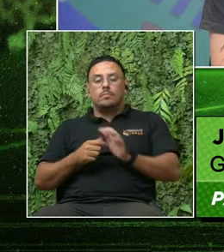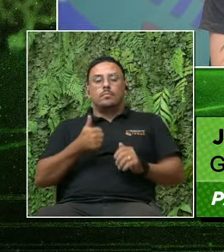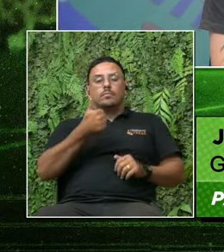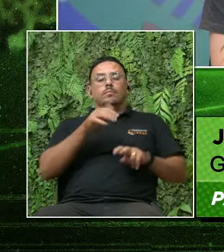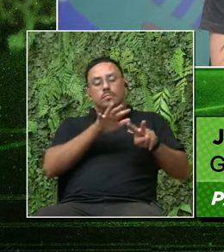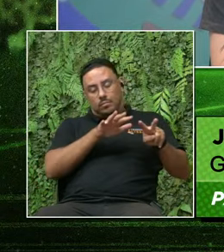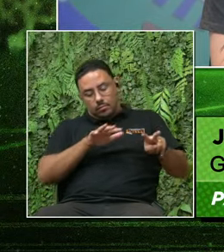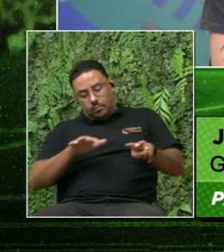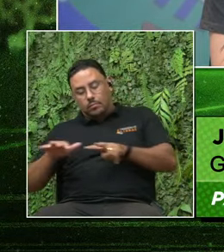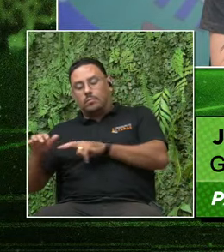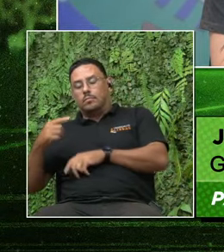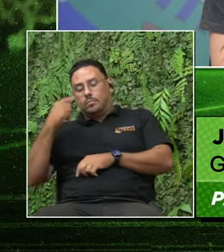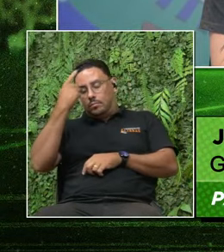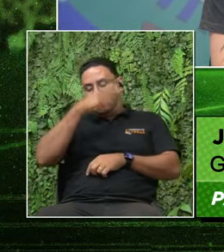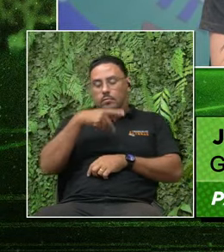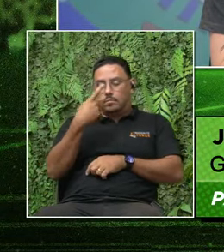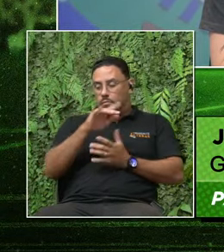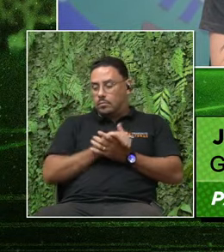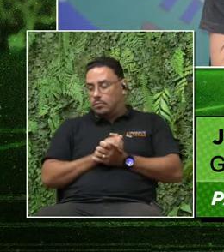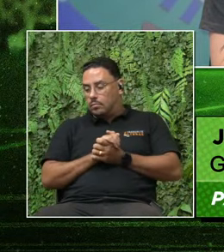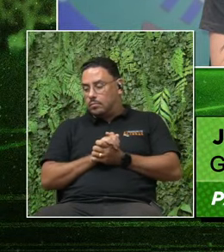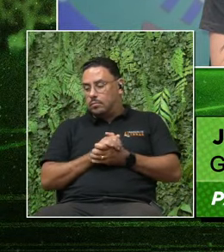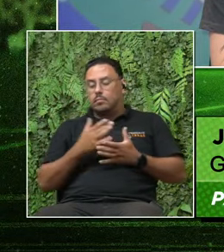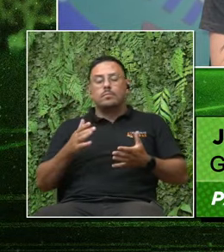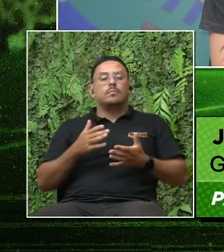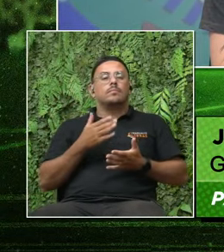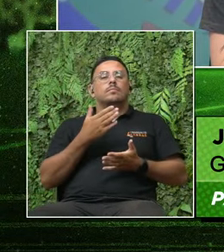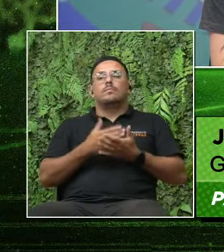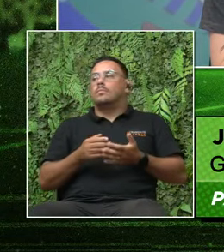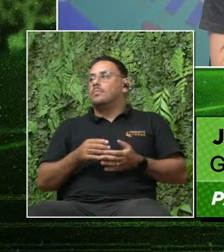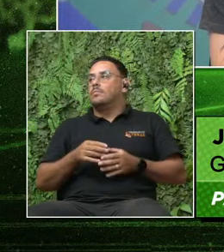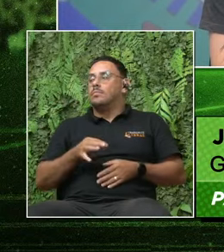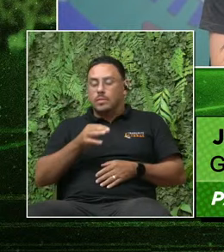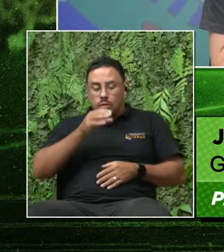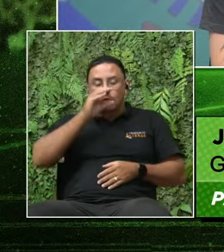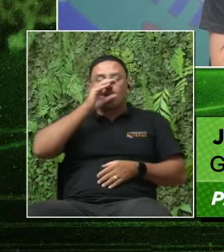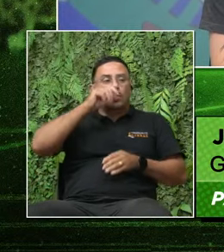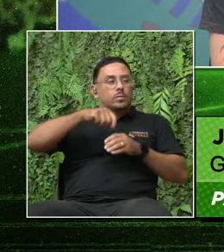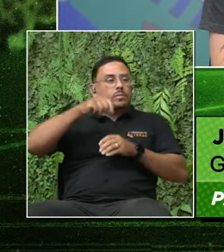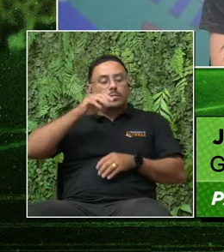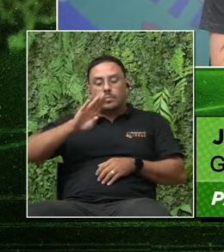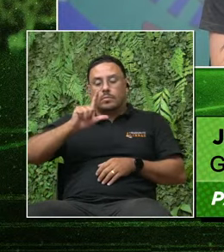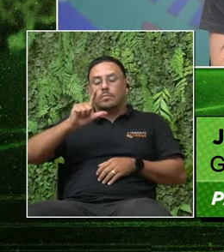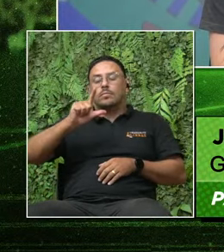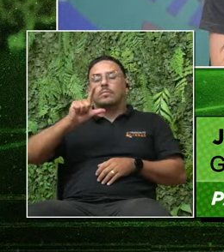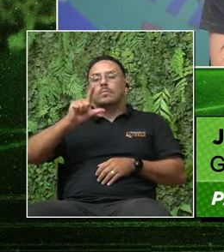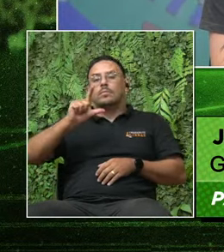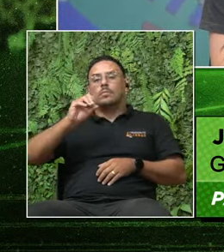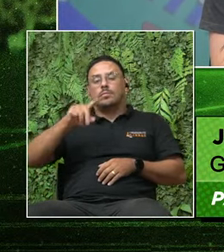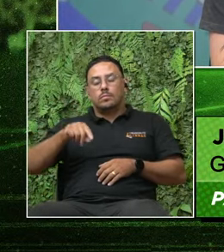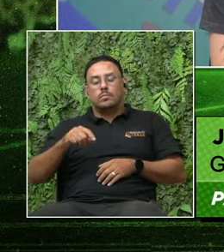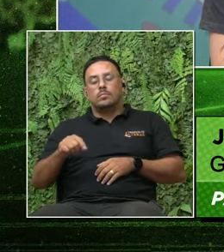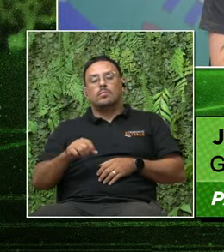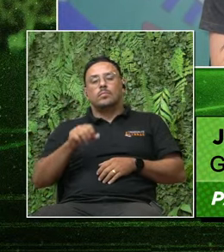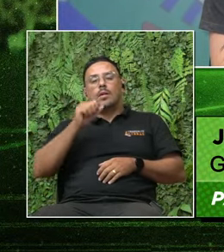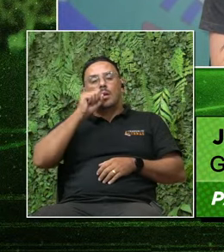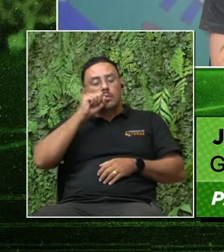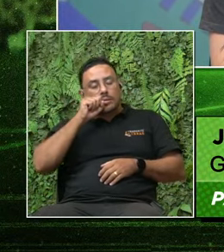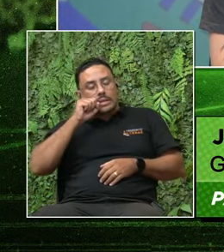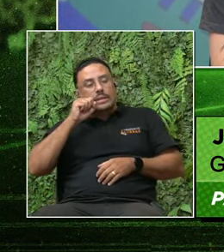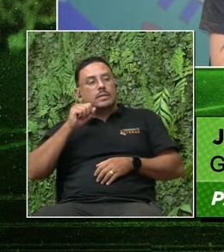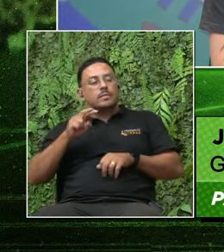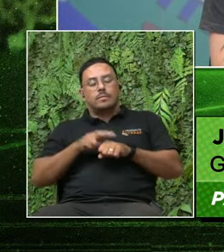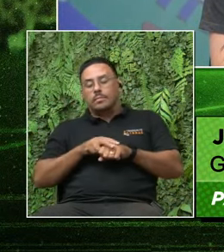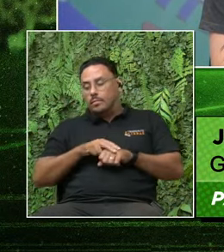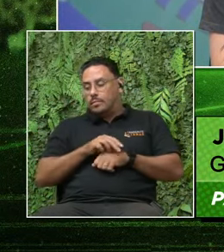semaninha vai ficar com a cara dele a cara dele de de que tá tomando chá de bodo o oh chupando manga